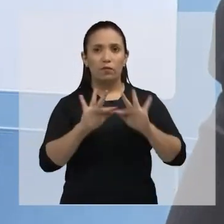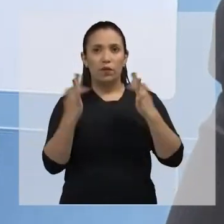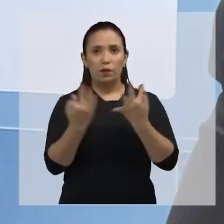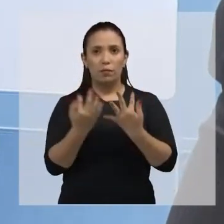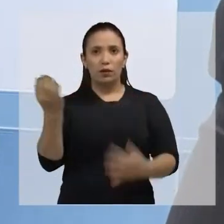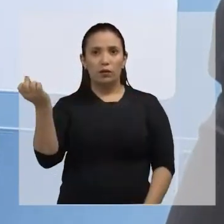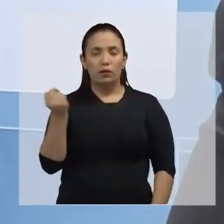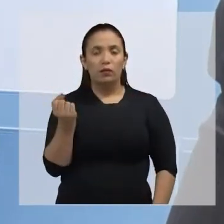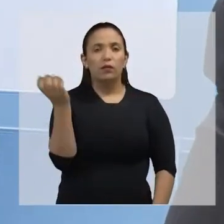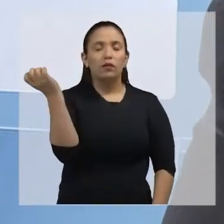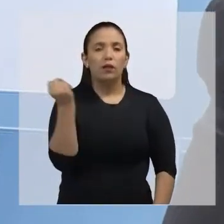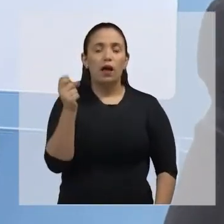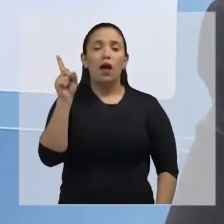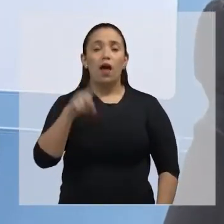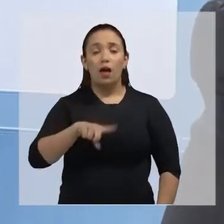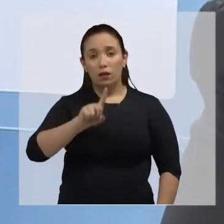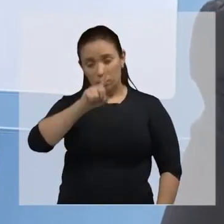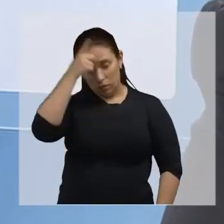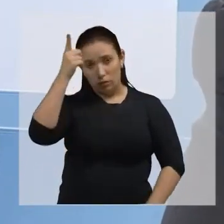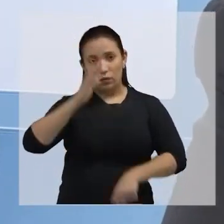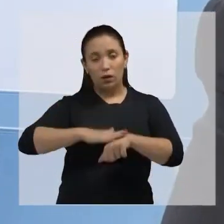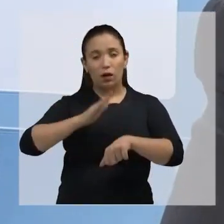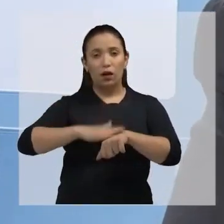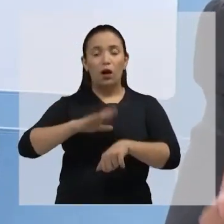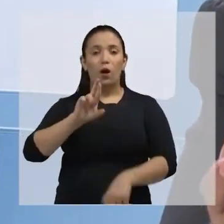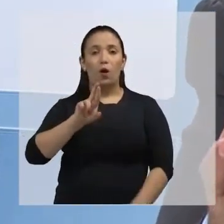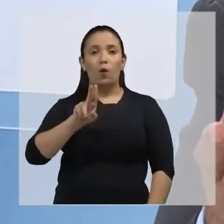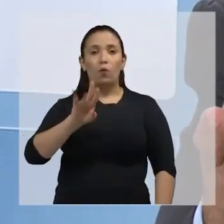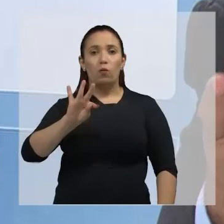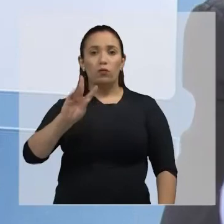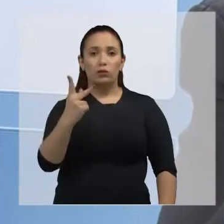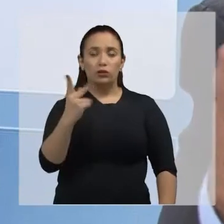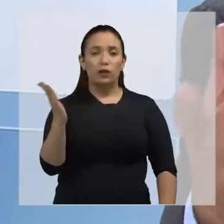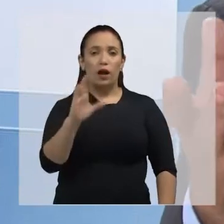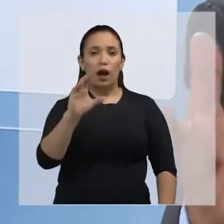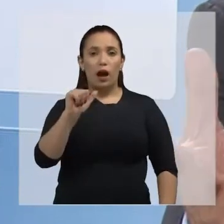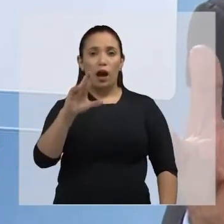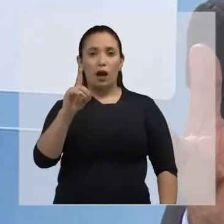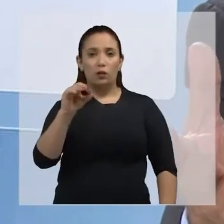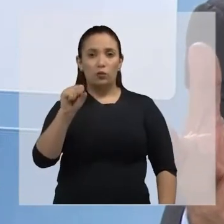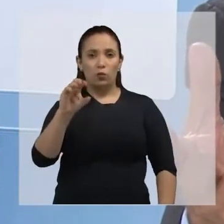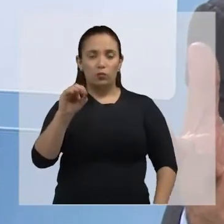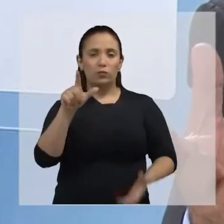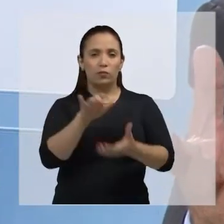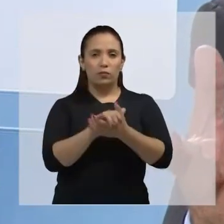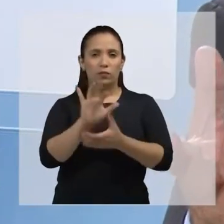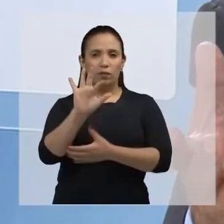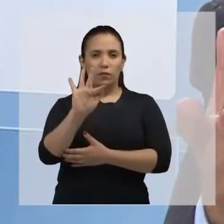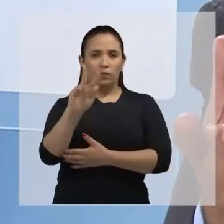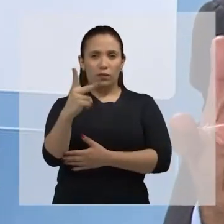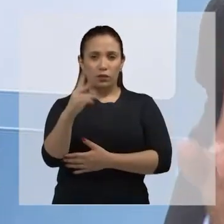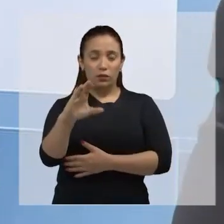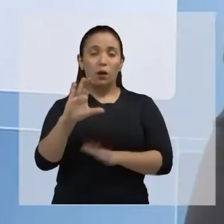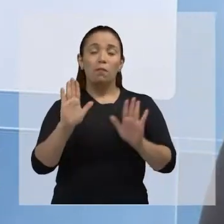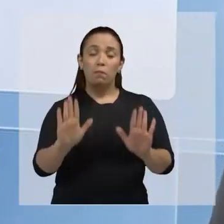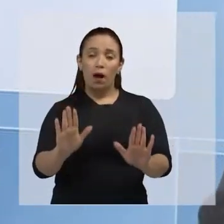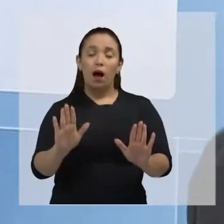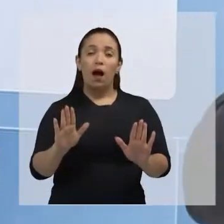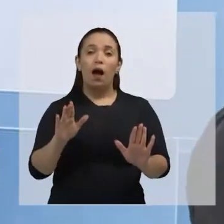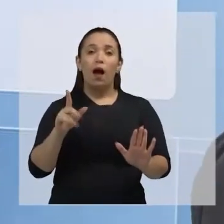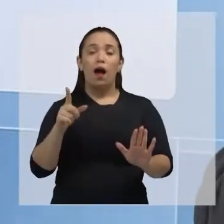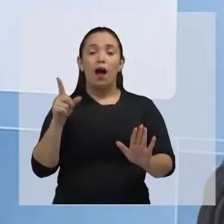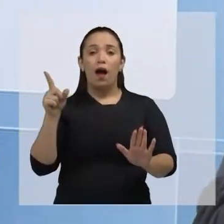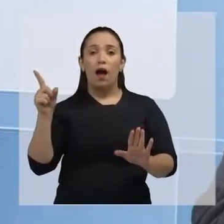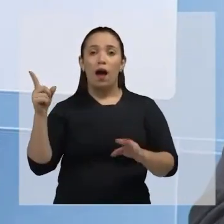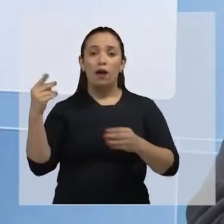Bolsa Família foi uma invenção lá da Ruth Cardoso. Mas eles melhoraram. Que membros do PT Melhoraram. pegaram e levaram pro Lula. Ó,